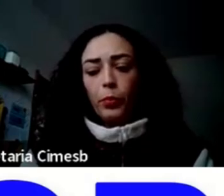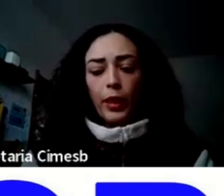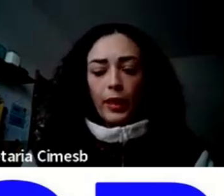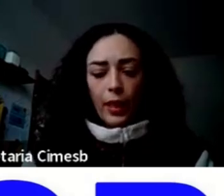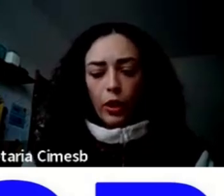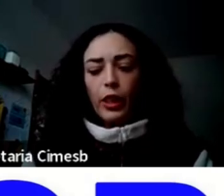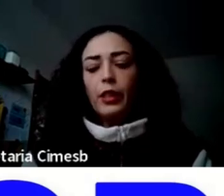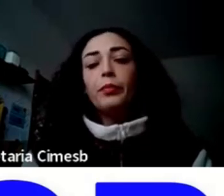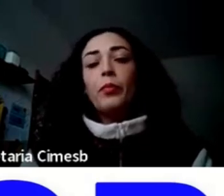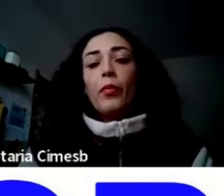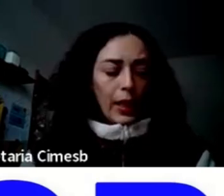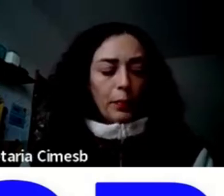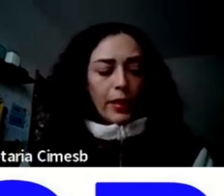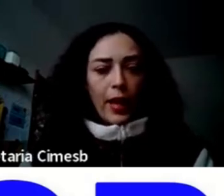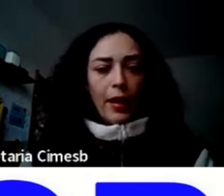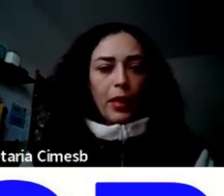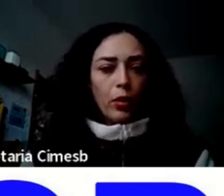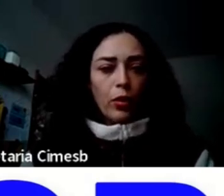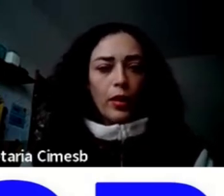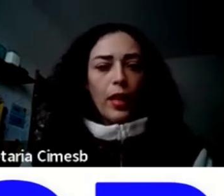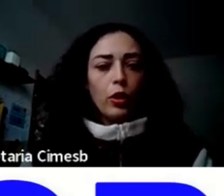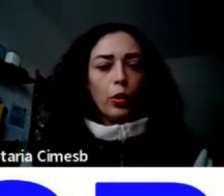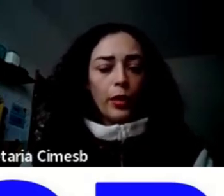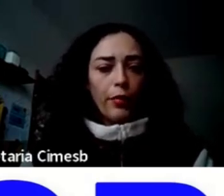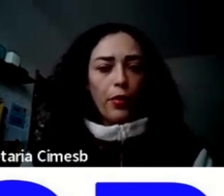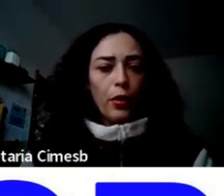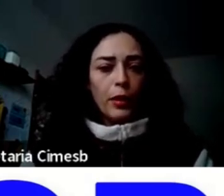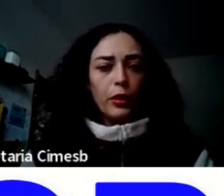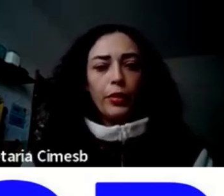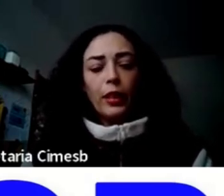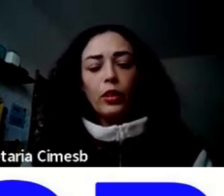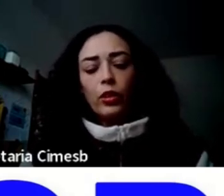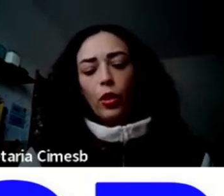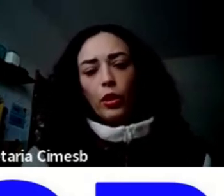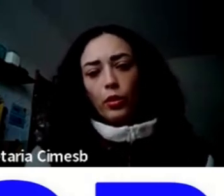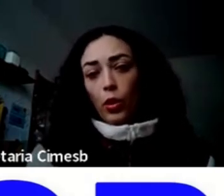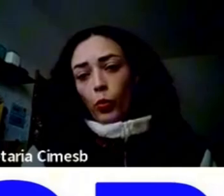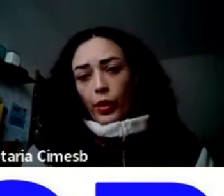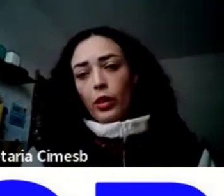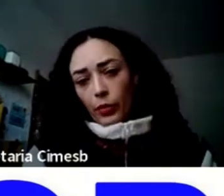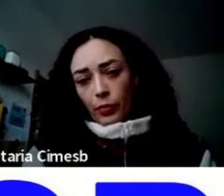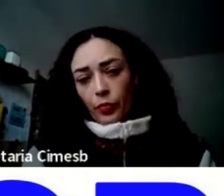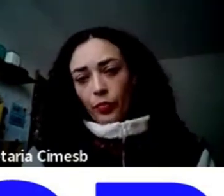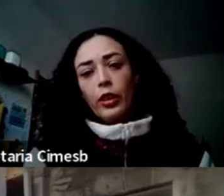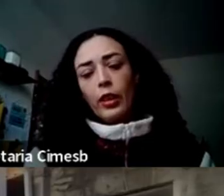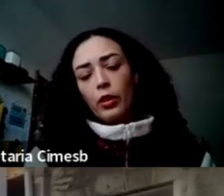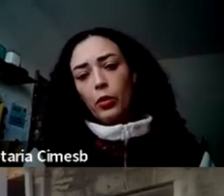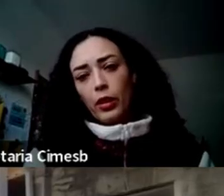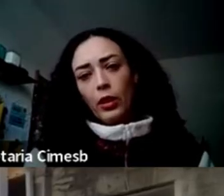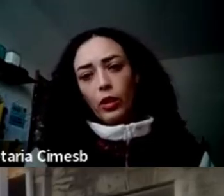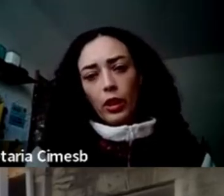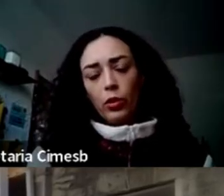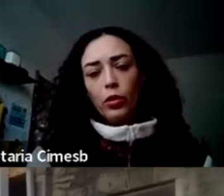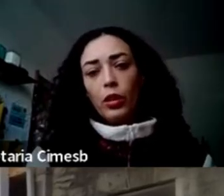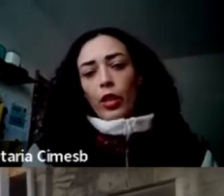para poder interagir, porque eles percebem a sociedade de outra forma, diferente de nós. Ouvinte, a gente tem os